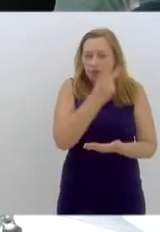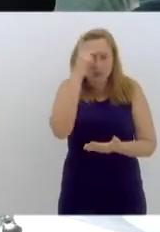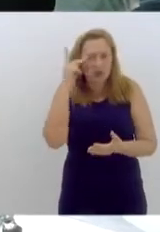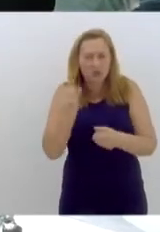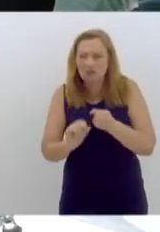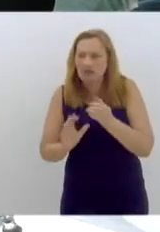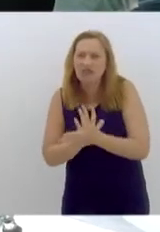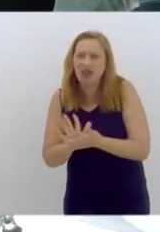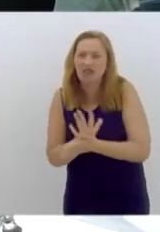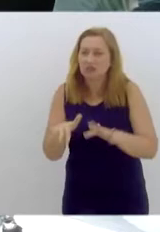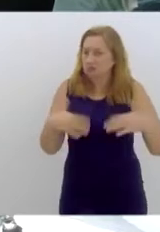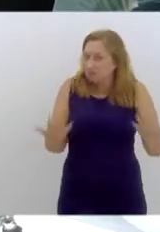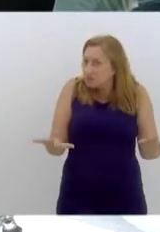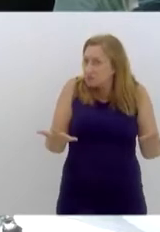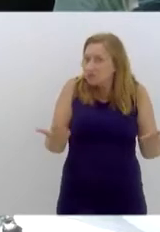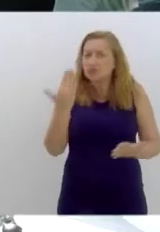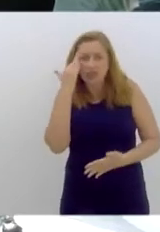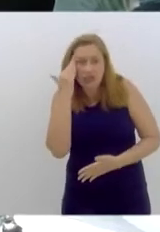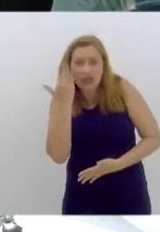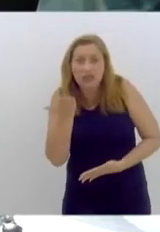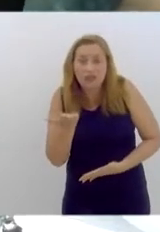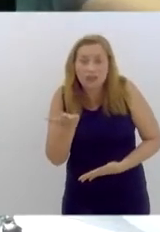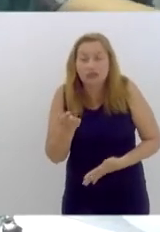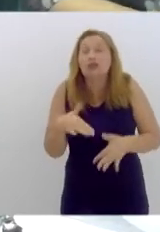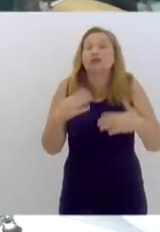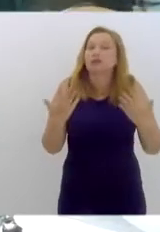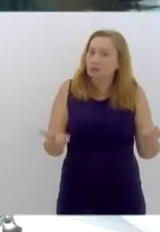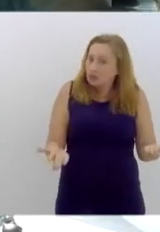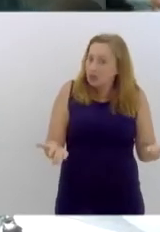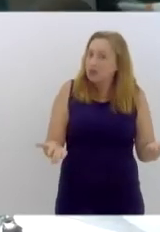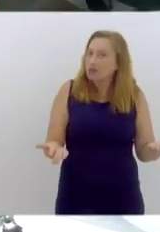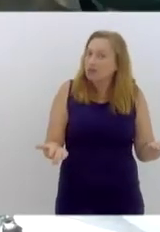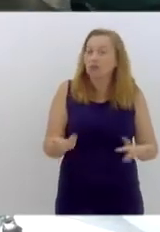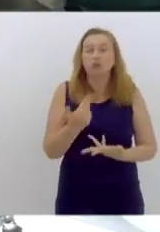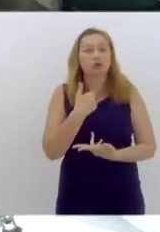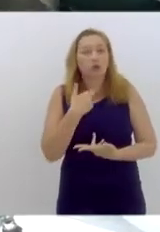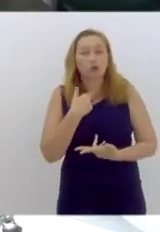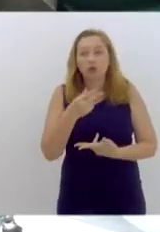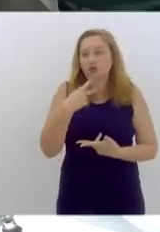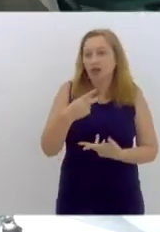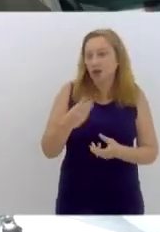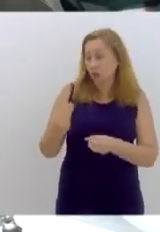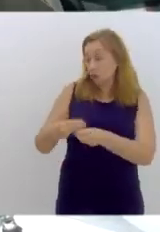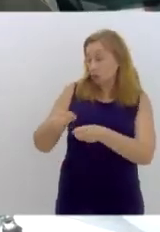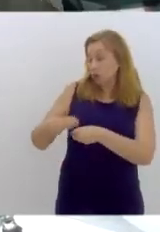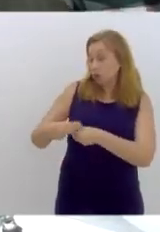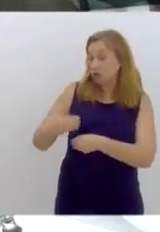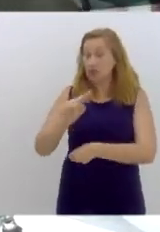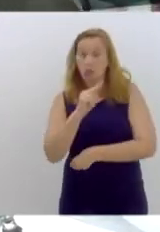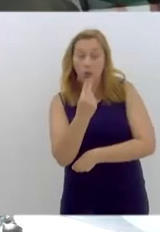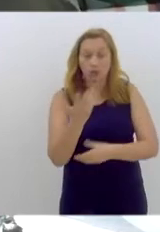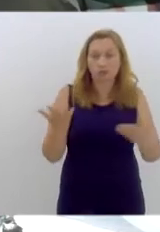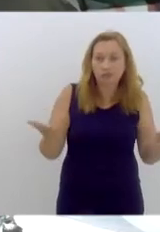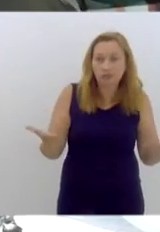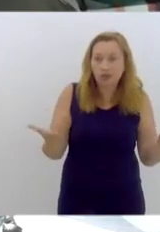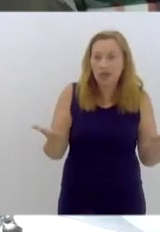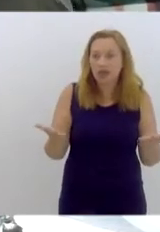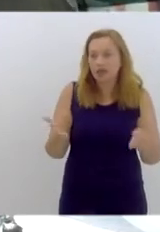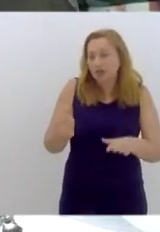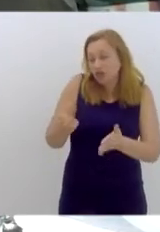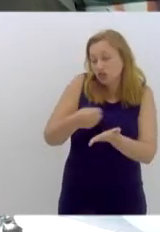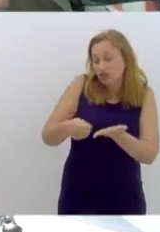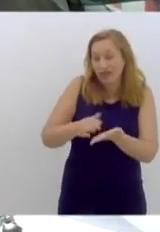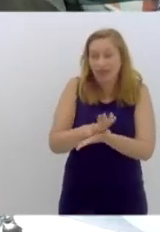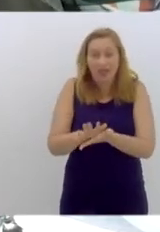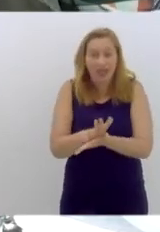fato. Né? Você está entendendo? Então, então, eu não posso dizer ou município ou. É a mesma coisa que escrever nada.